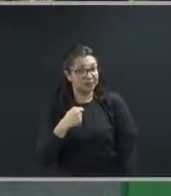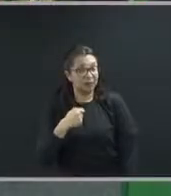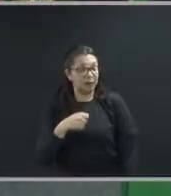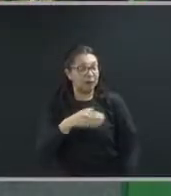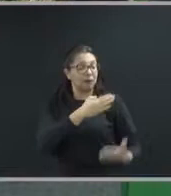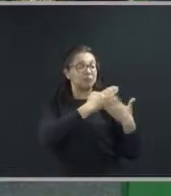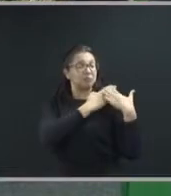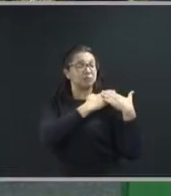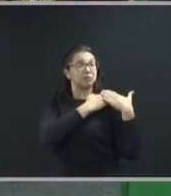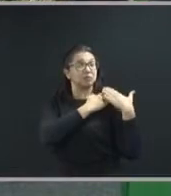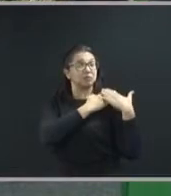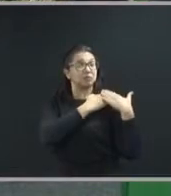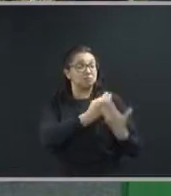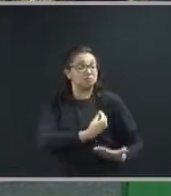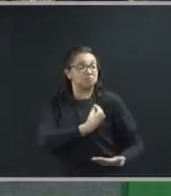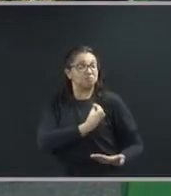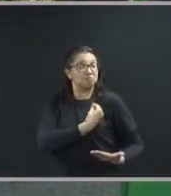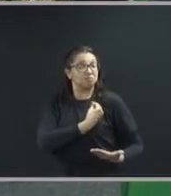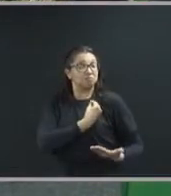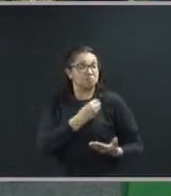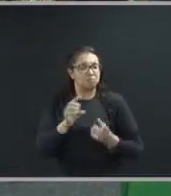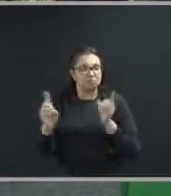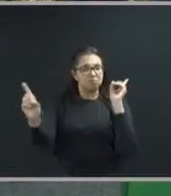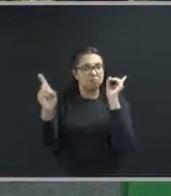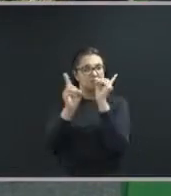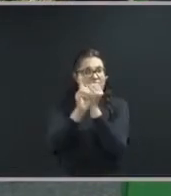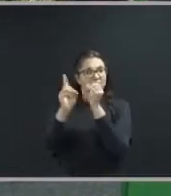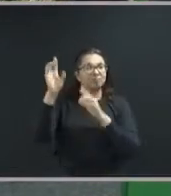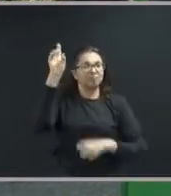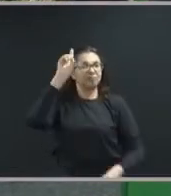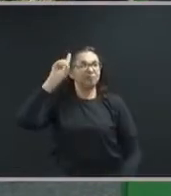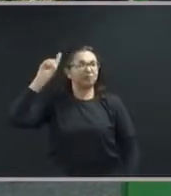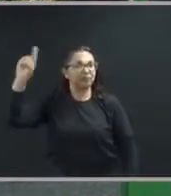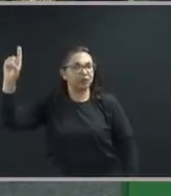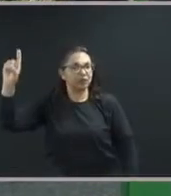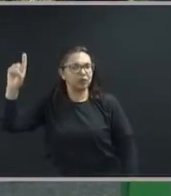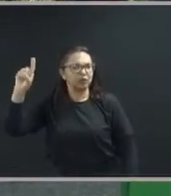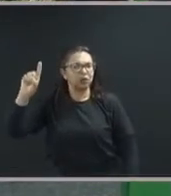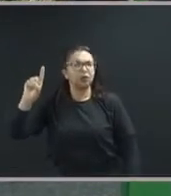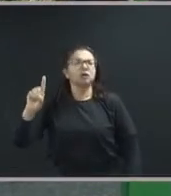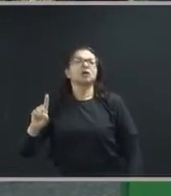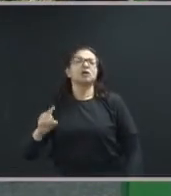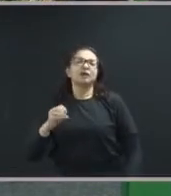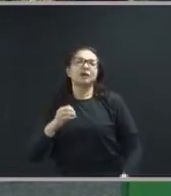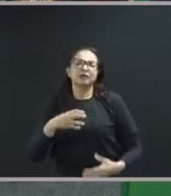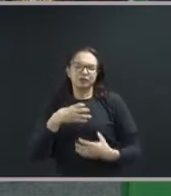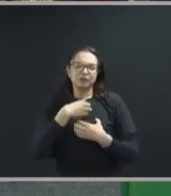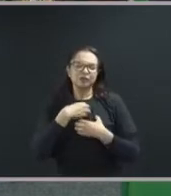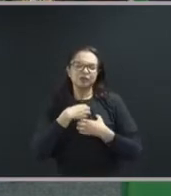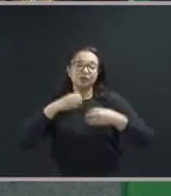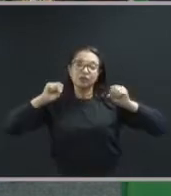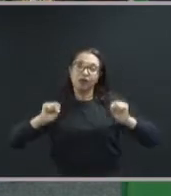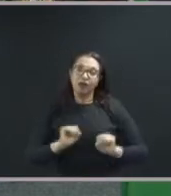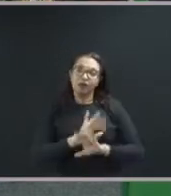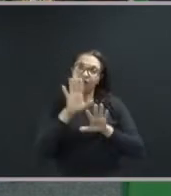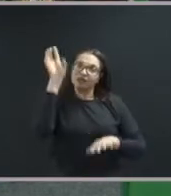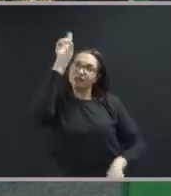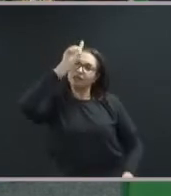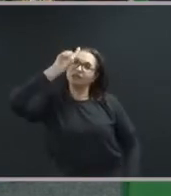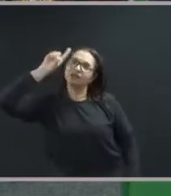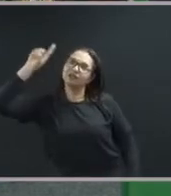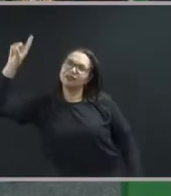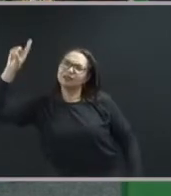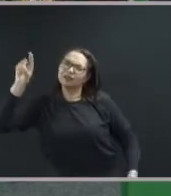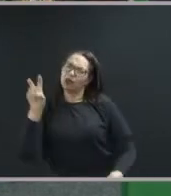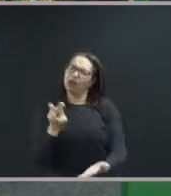É uma reunião cheia de meninice. Mas aonde tem glória é meninice mesmo. Jesus disse, se não se tornar com uma criança, não entra no reino do céu.